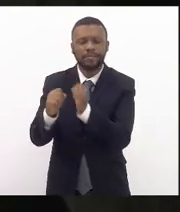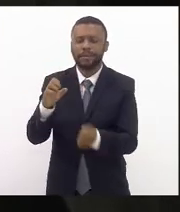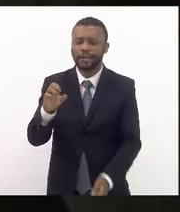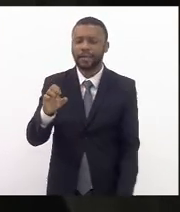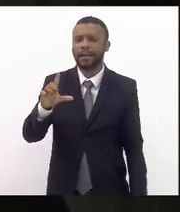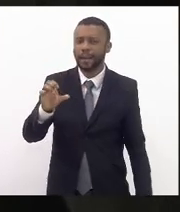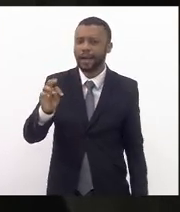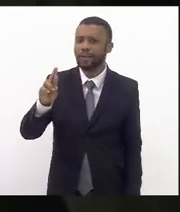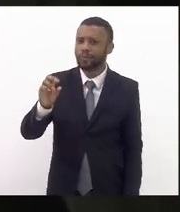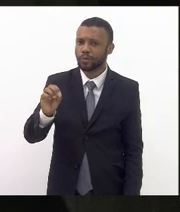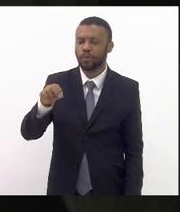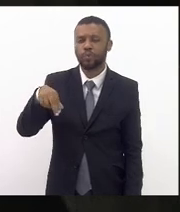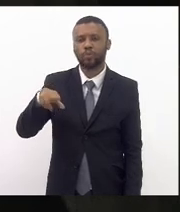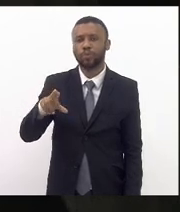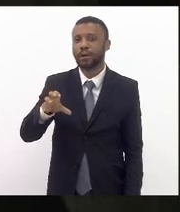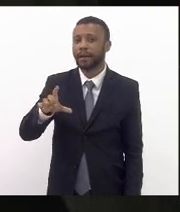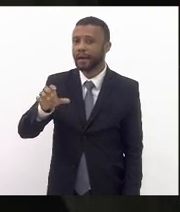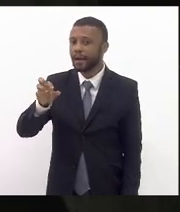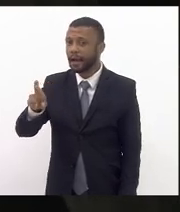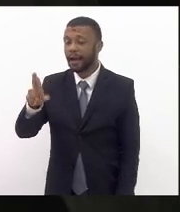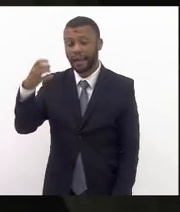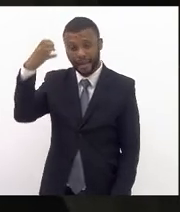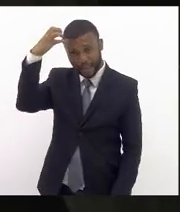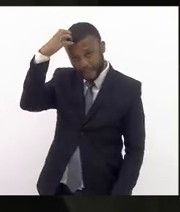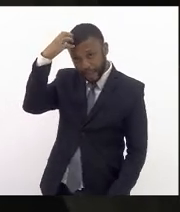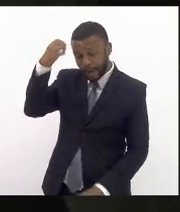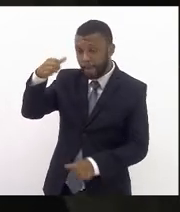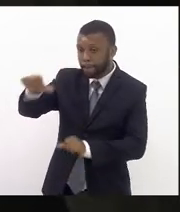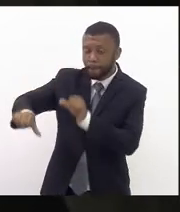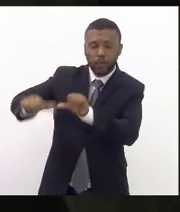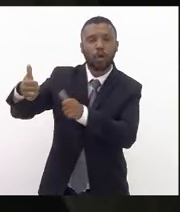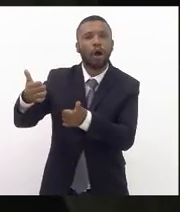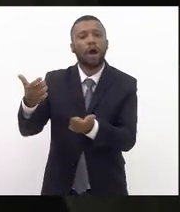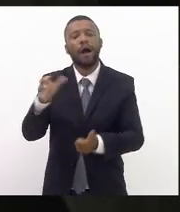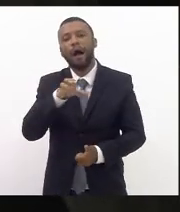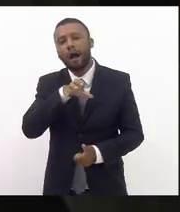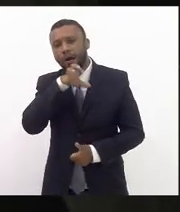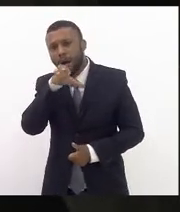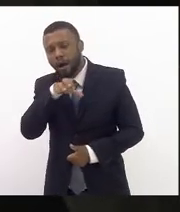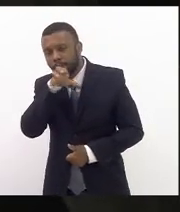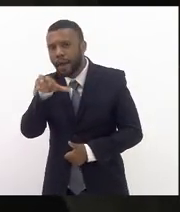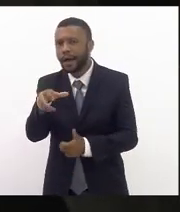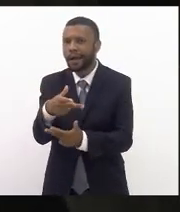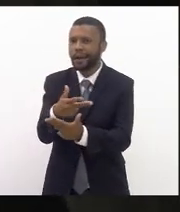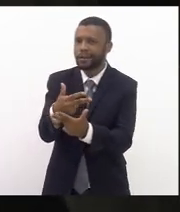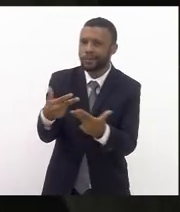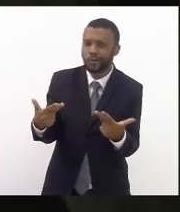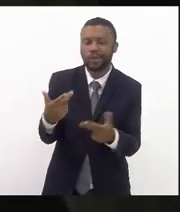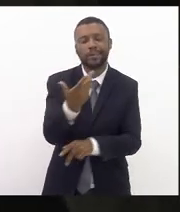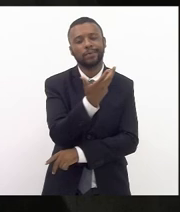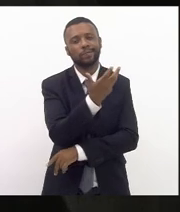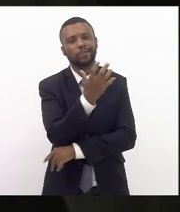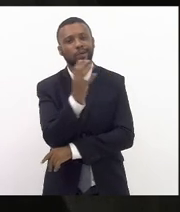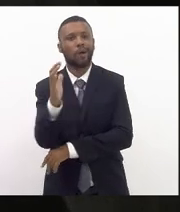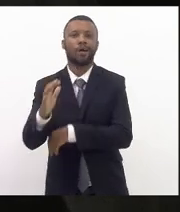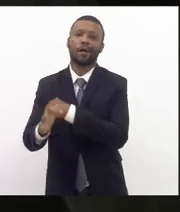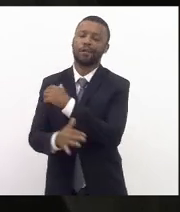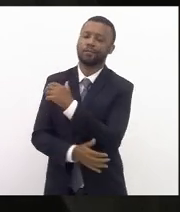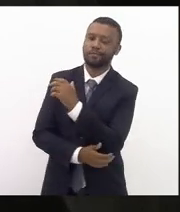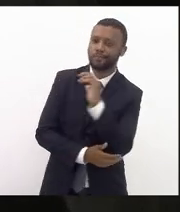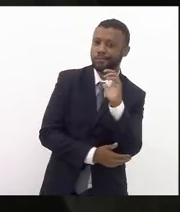eletronuclear em Angra dos Reis. Mudou completamente a fauna e a flora da região. Nós temos episódios recentes do Rio de